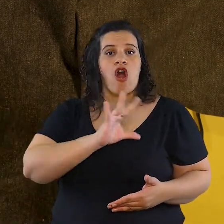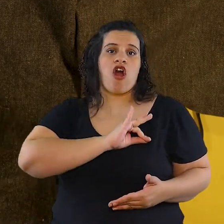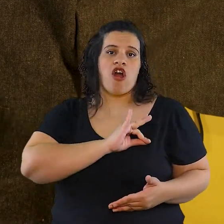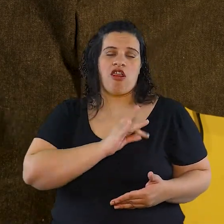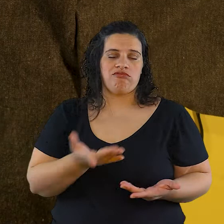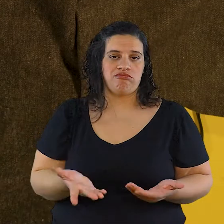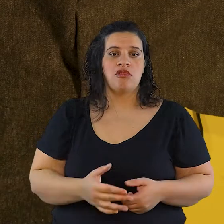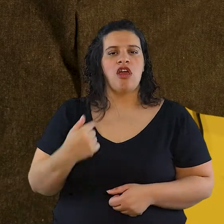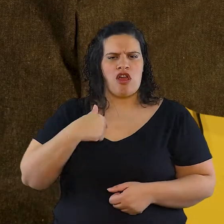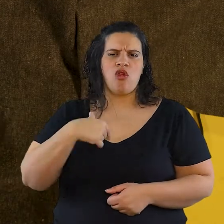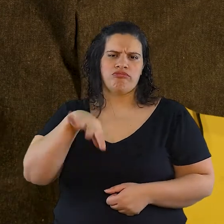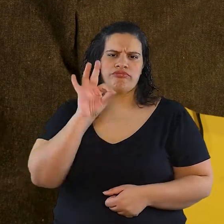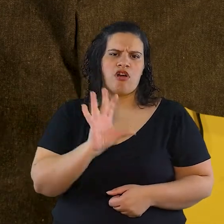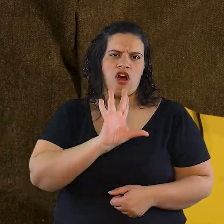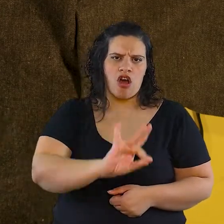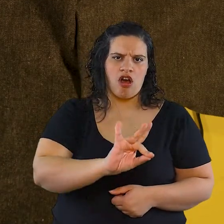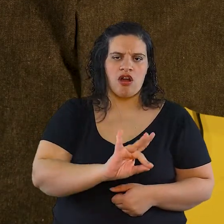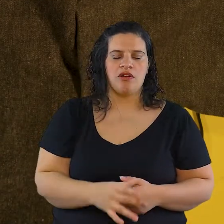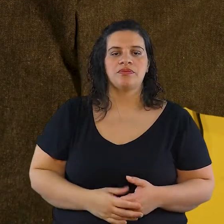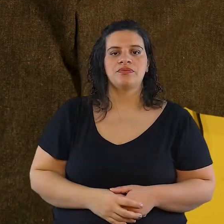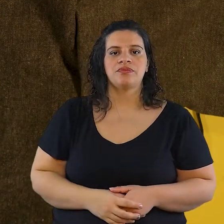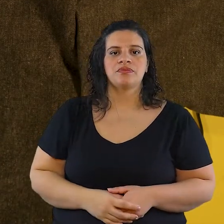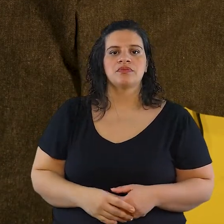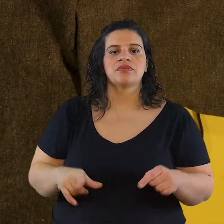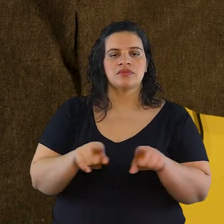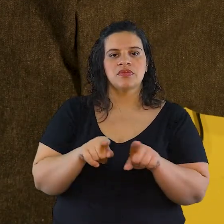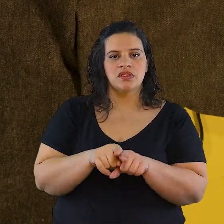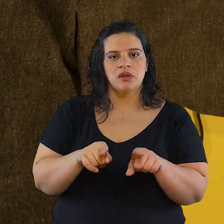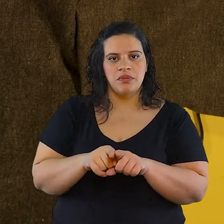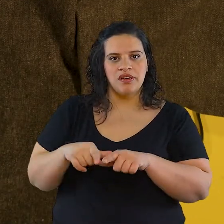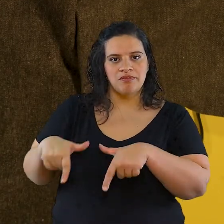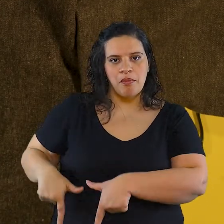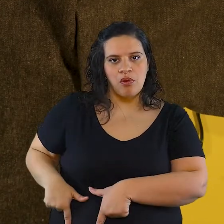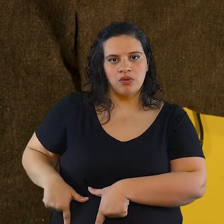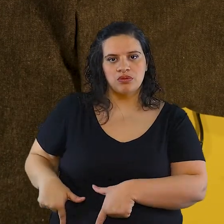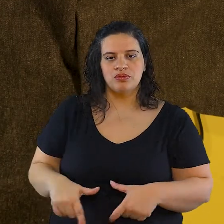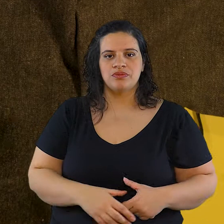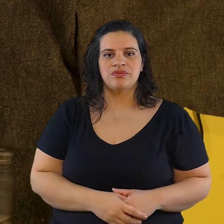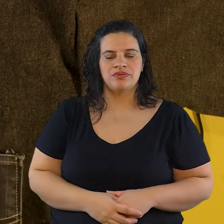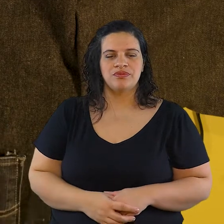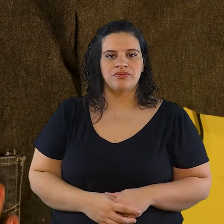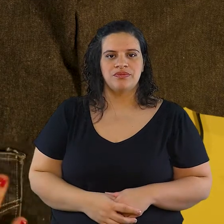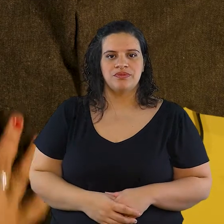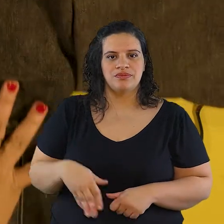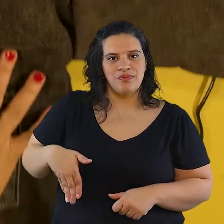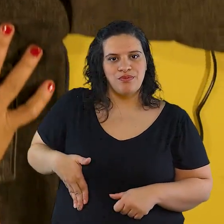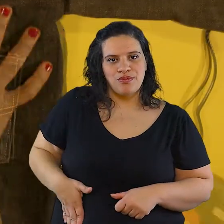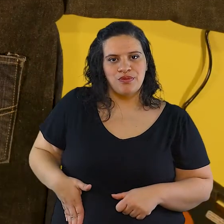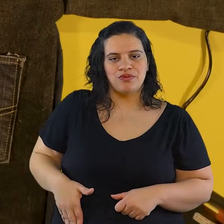ou colado, tá? Eu vou colar esse aqui e também colocar um